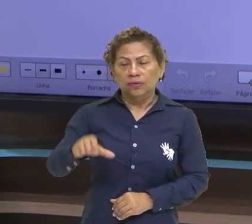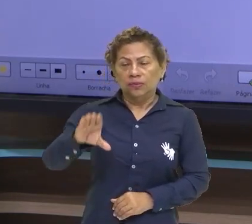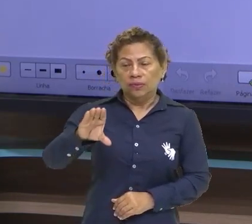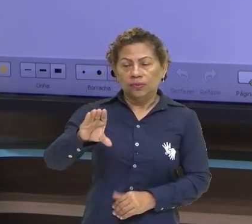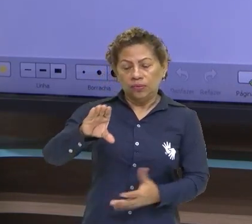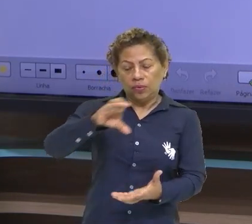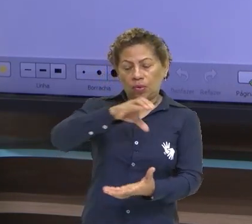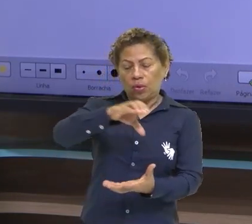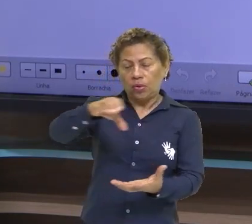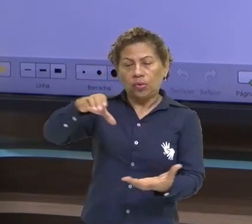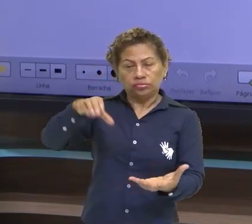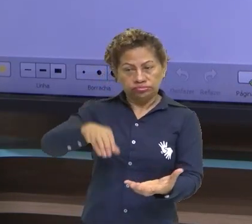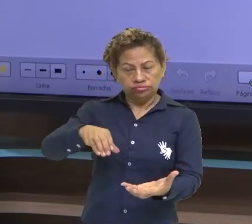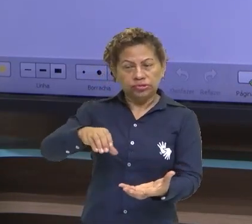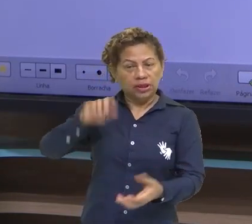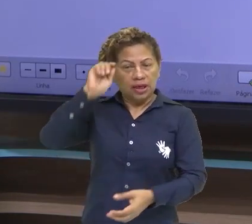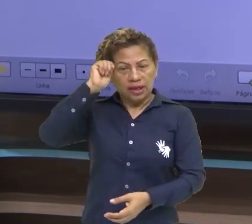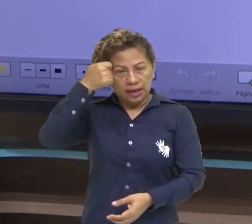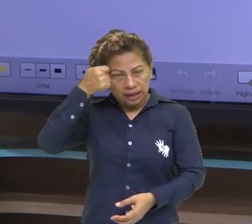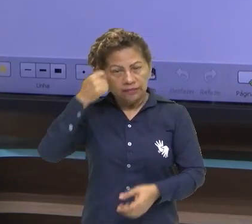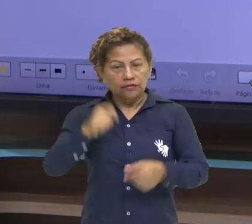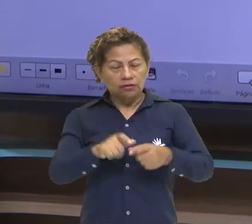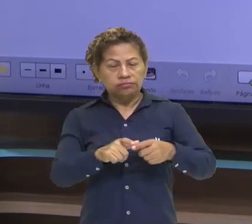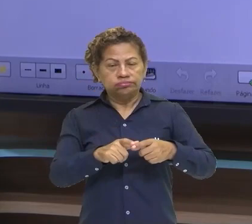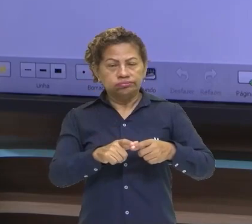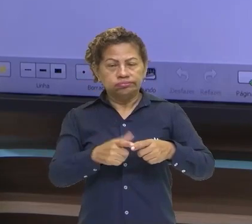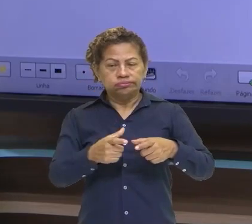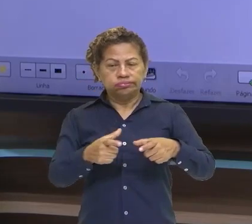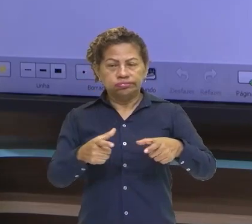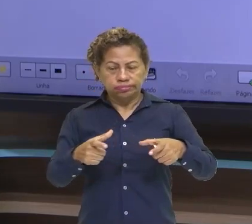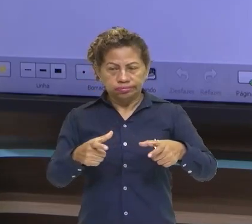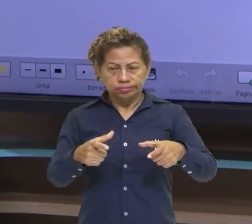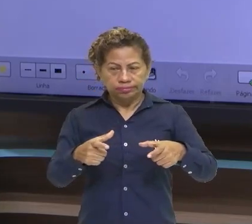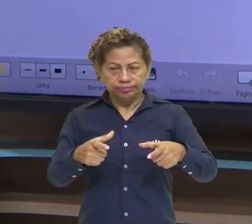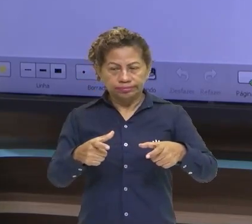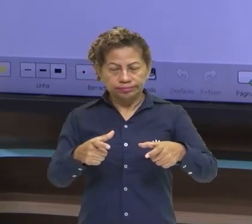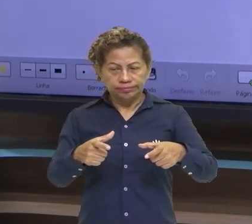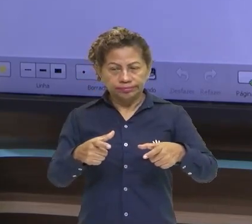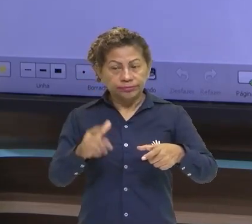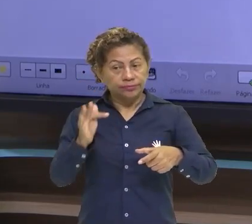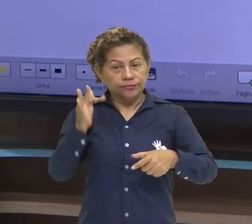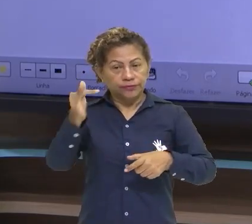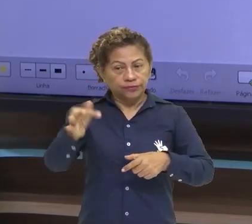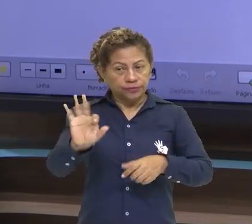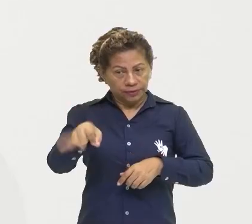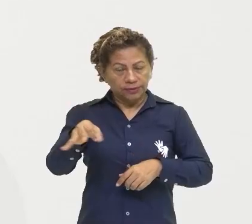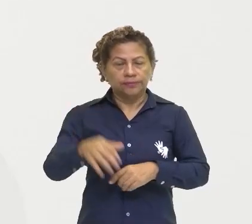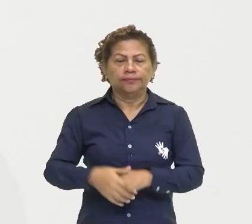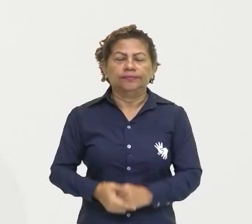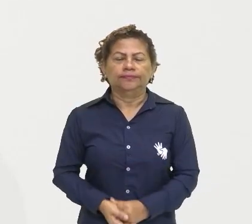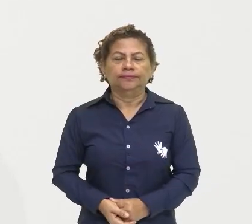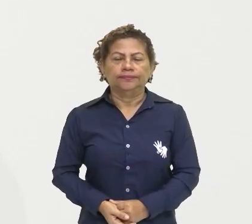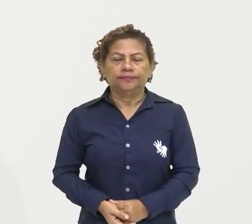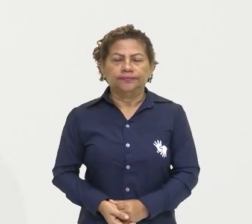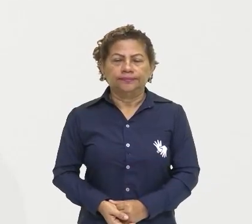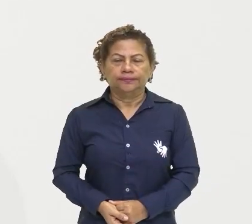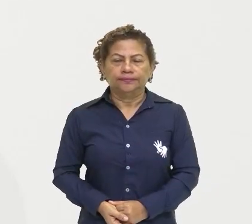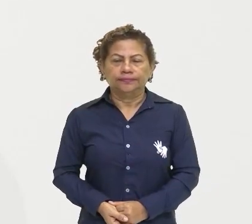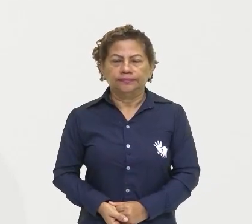crescimento populacional nesses próximos anos que estão por vir, certo? Vamos continuar? Olha